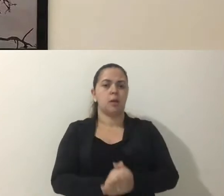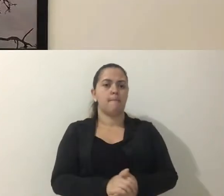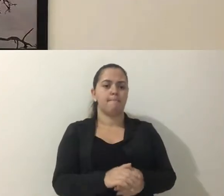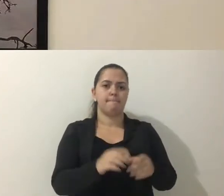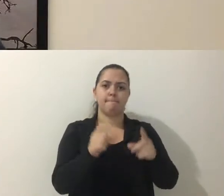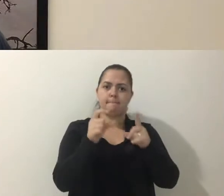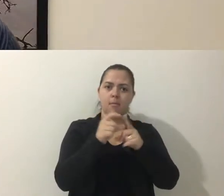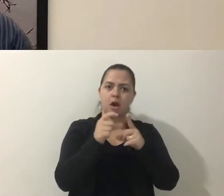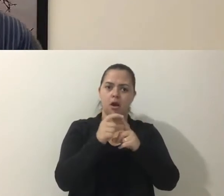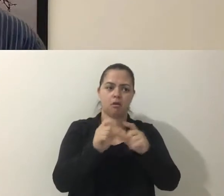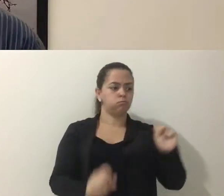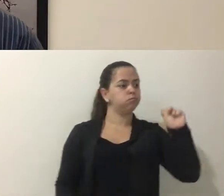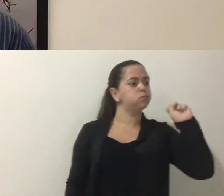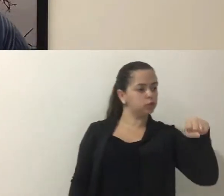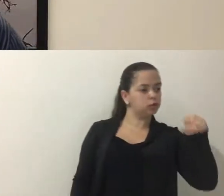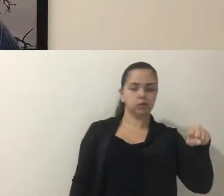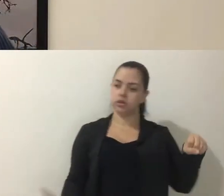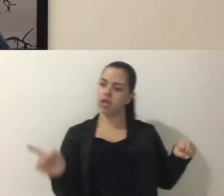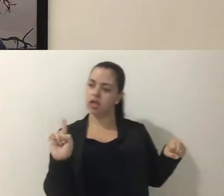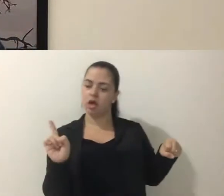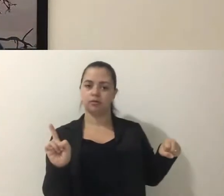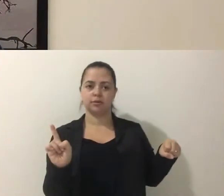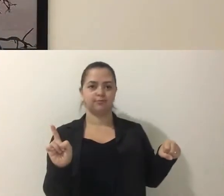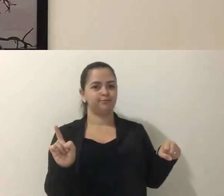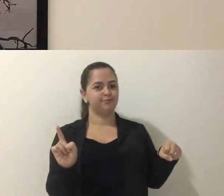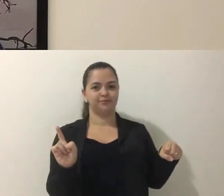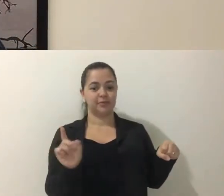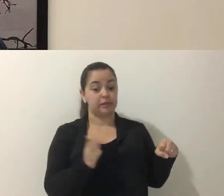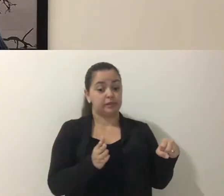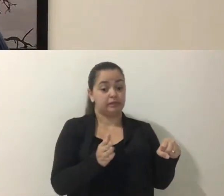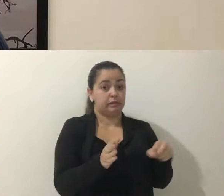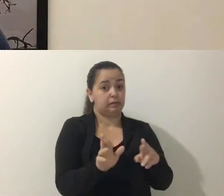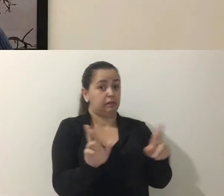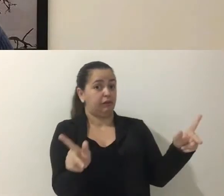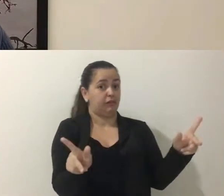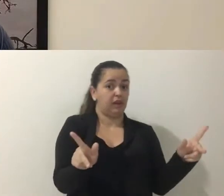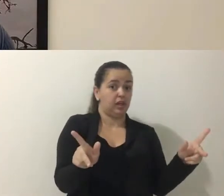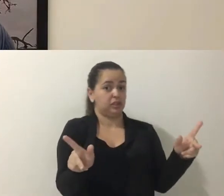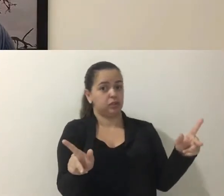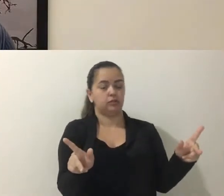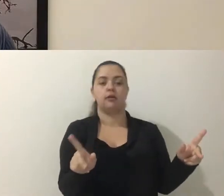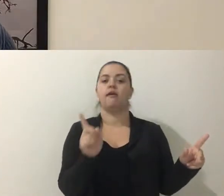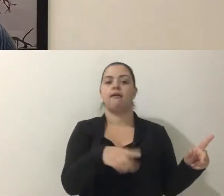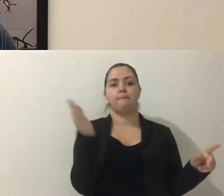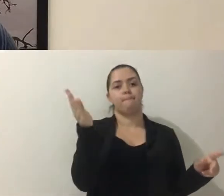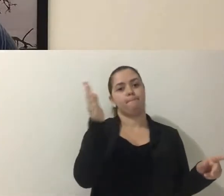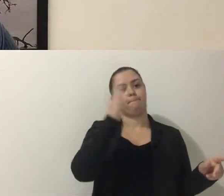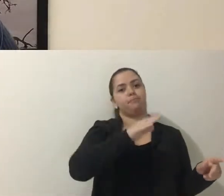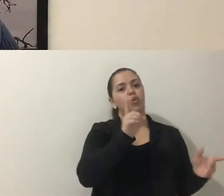seja sim, sim, não, não. O que passar disto vem do